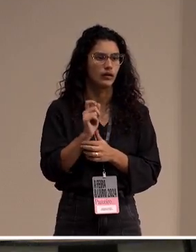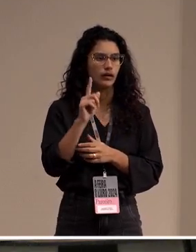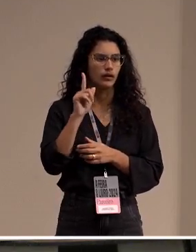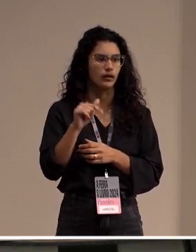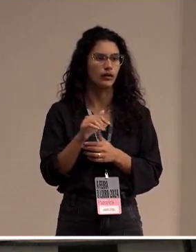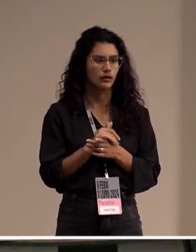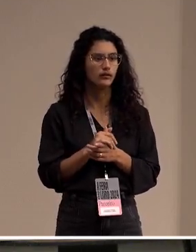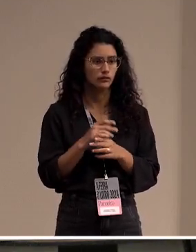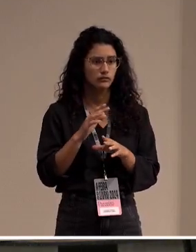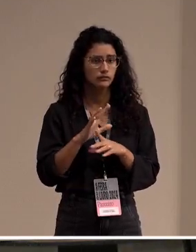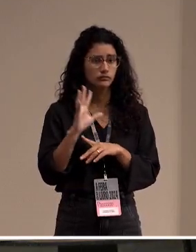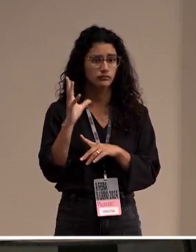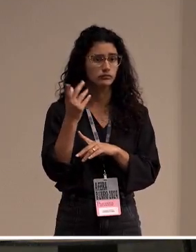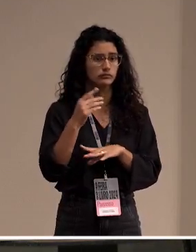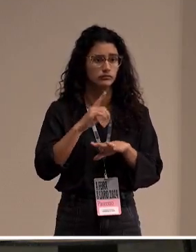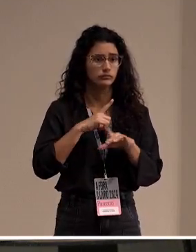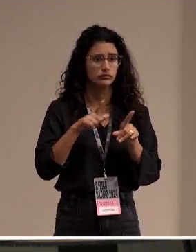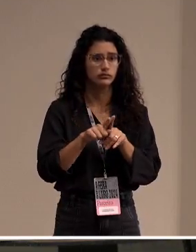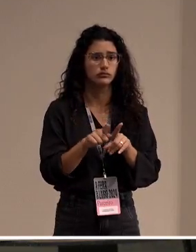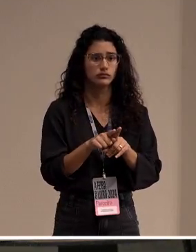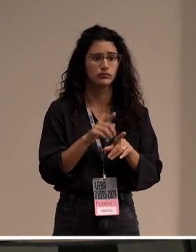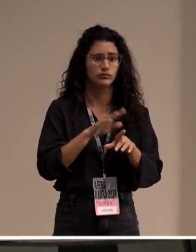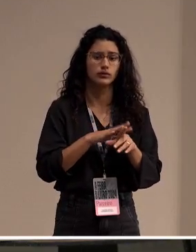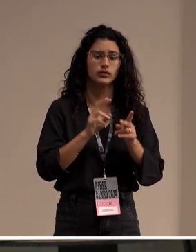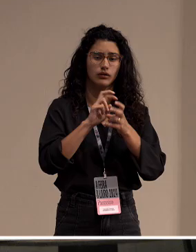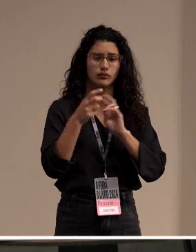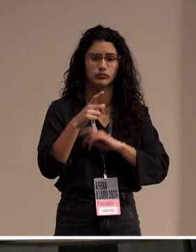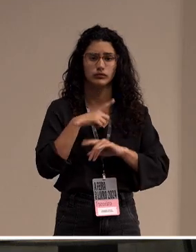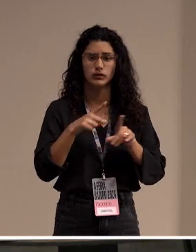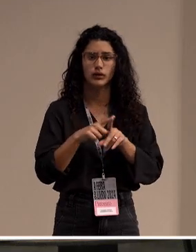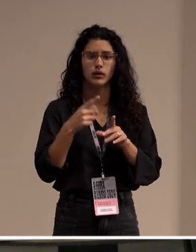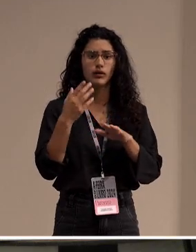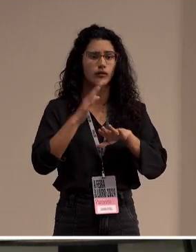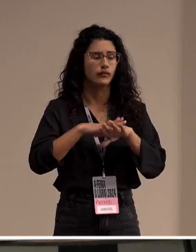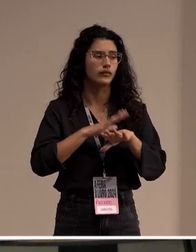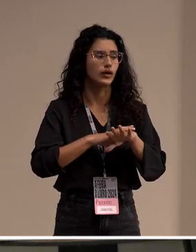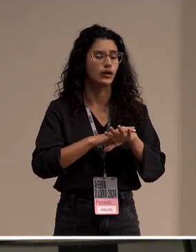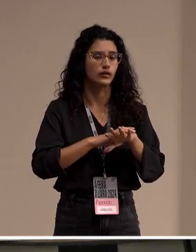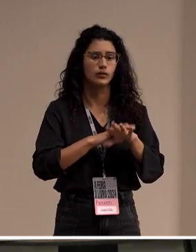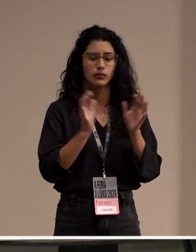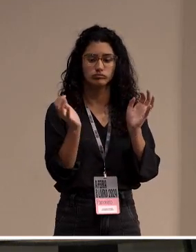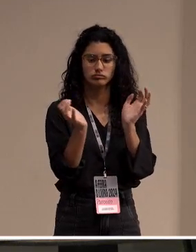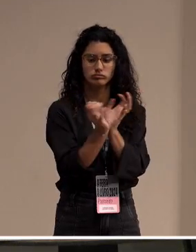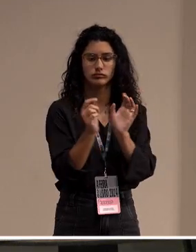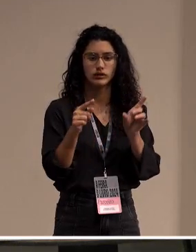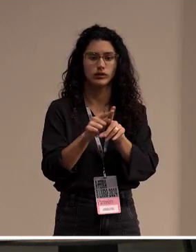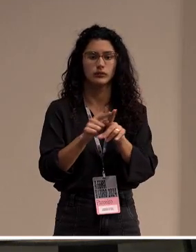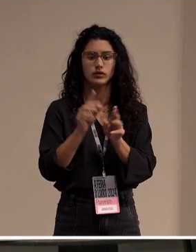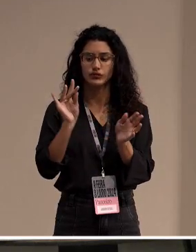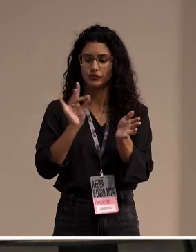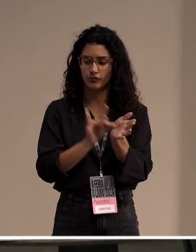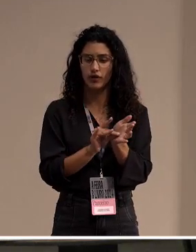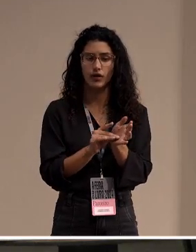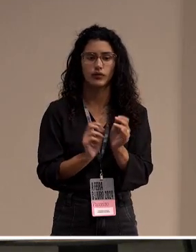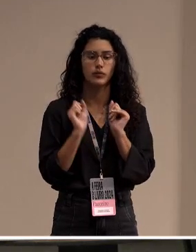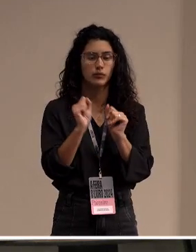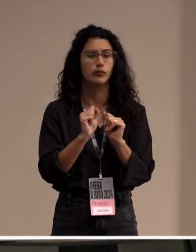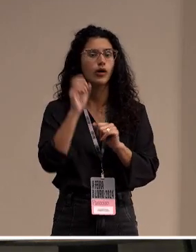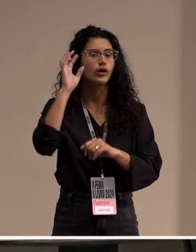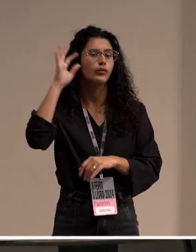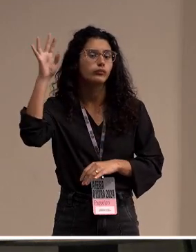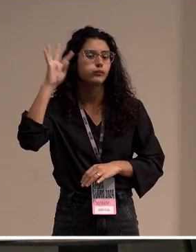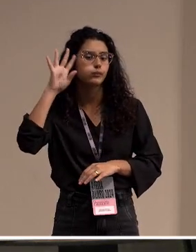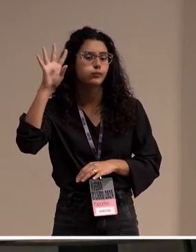arte marcial, aquele jogo, aquela luta que era praticada pelos escravizados. E as pessoas, e literalmente, né, você pode voar